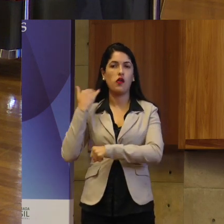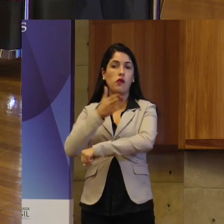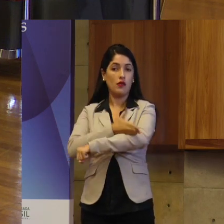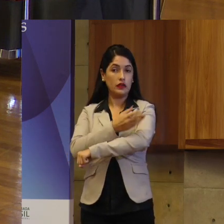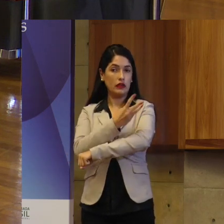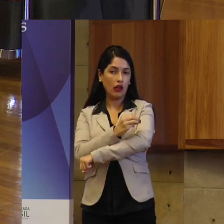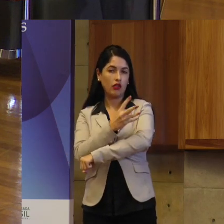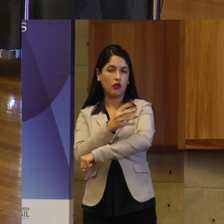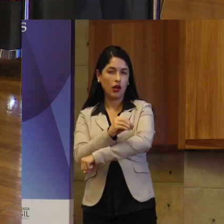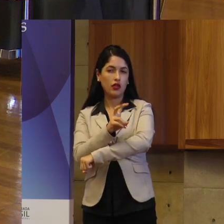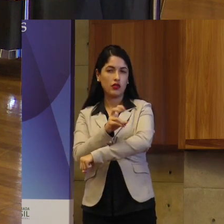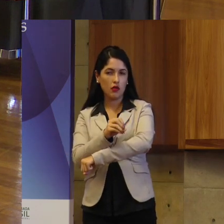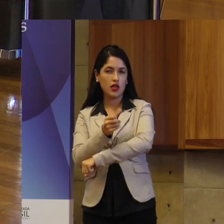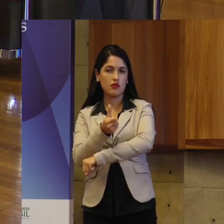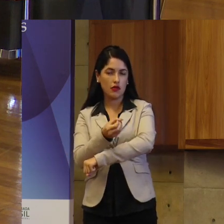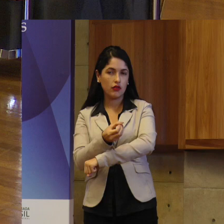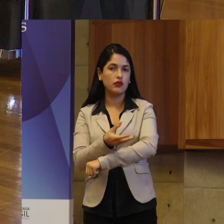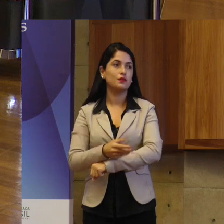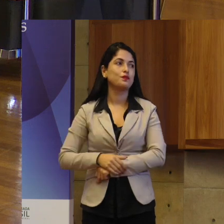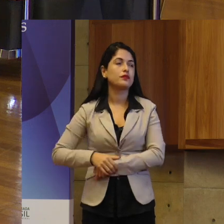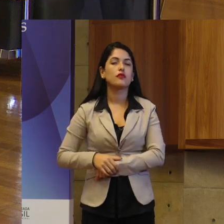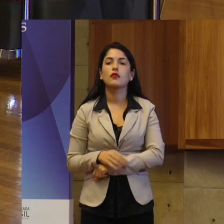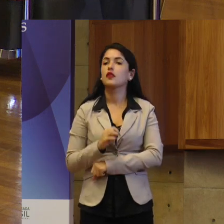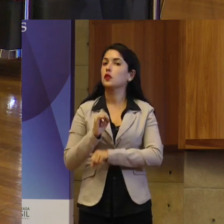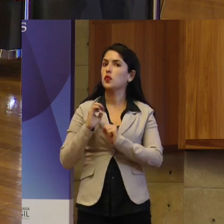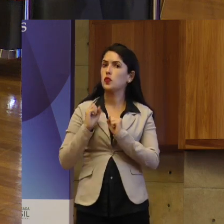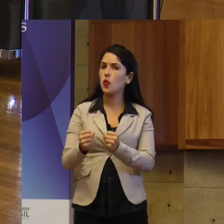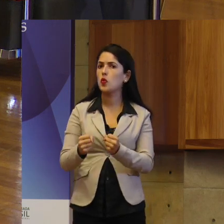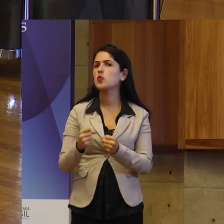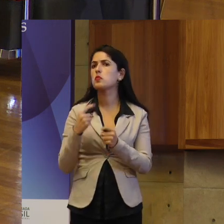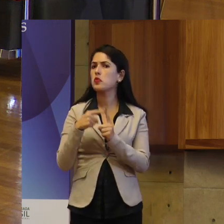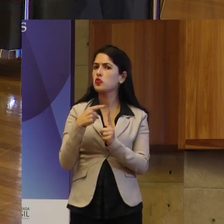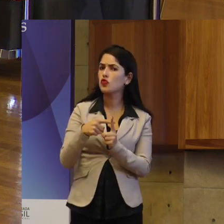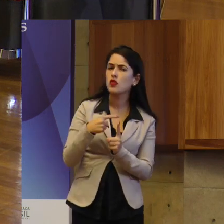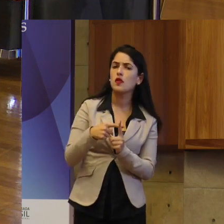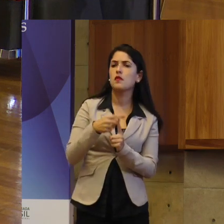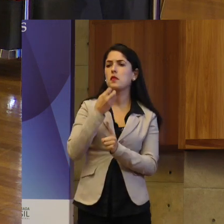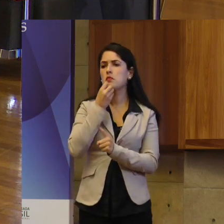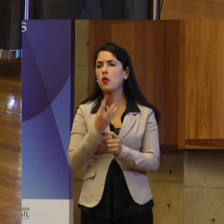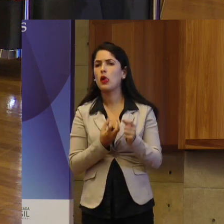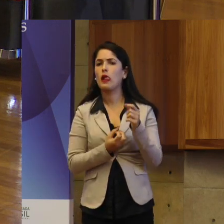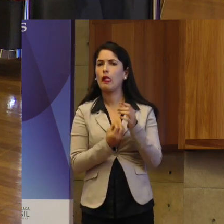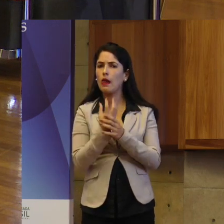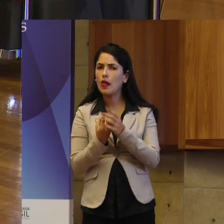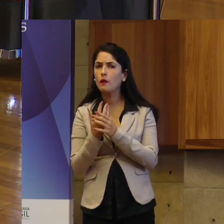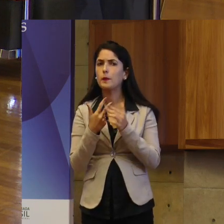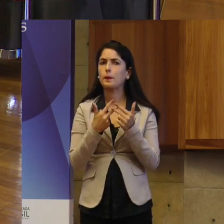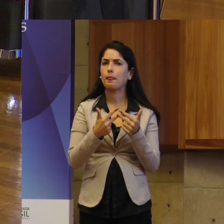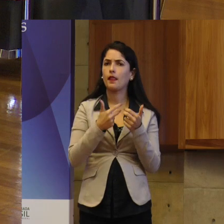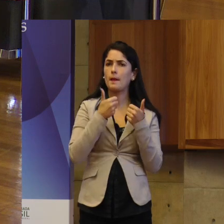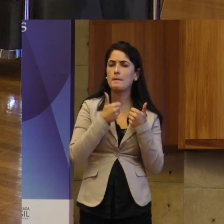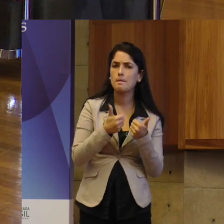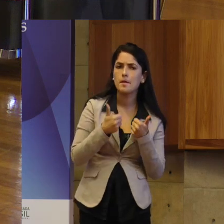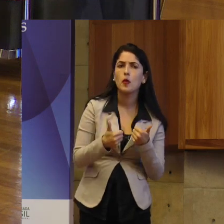40, 50, 60, 70, que foi um esforço positivo, criou muita coisa boa, foi bacana. O